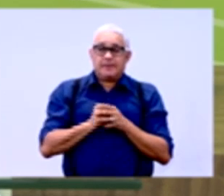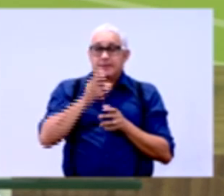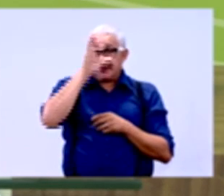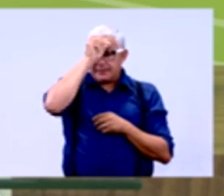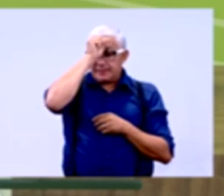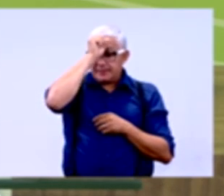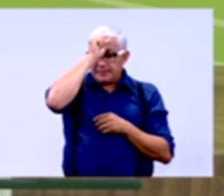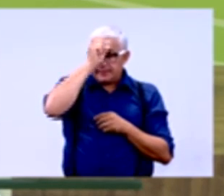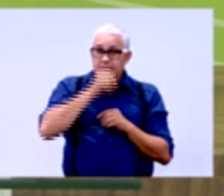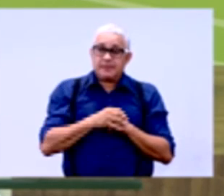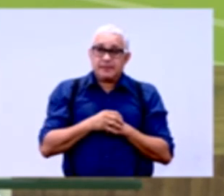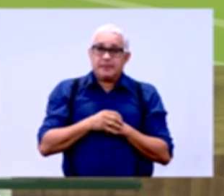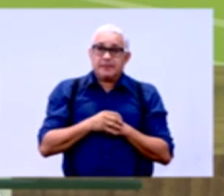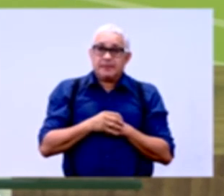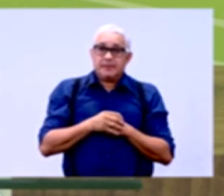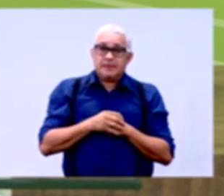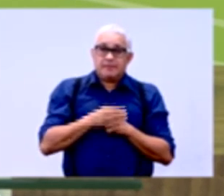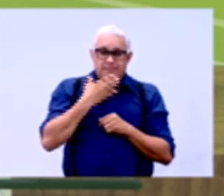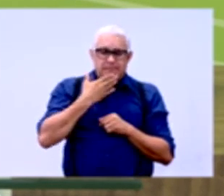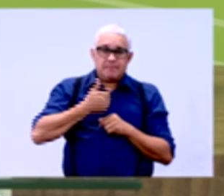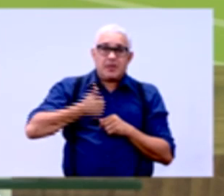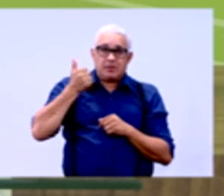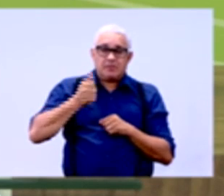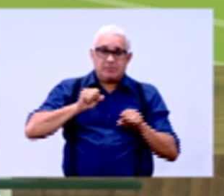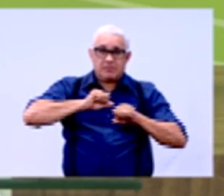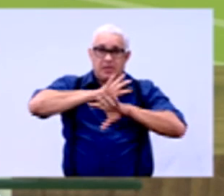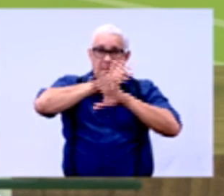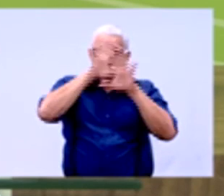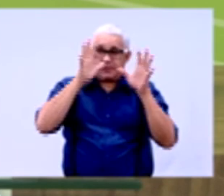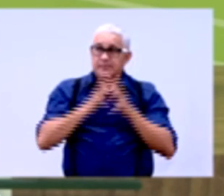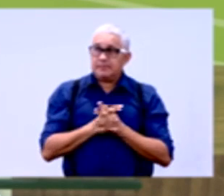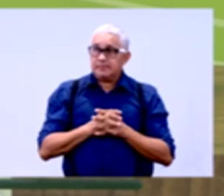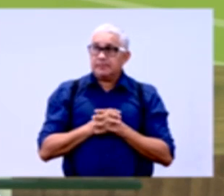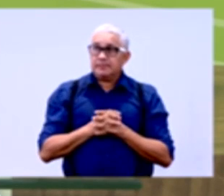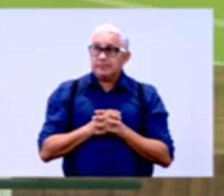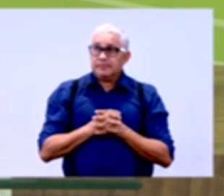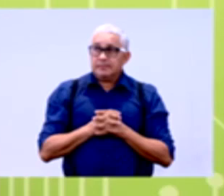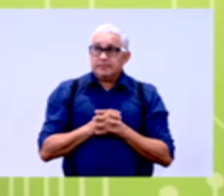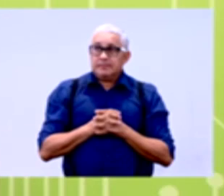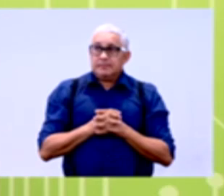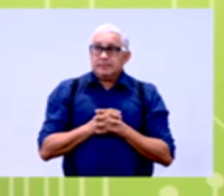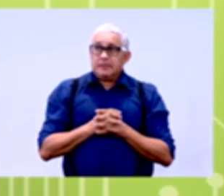aprender a ter uma aprendizagem melhor, né, nesse sentido.